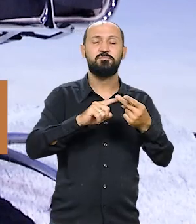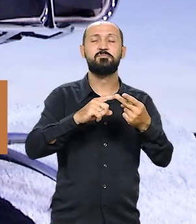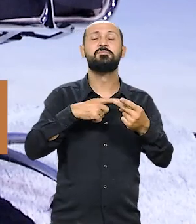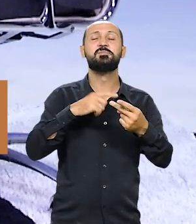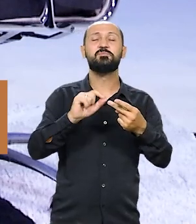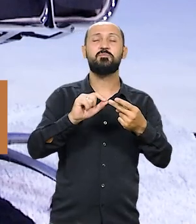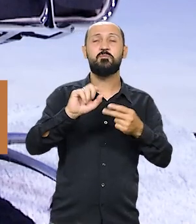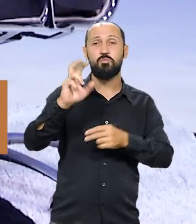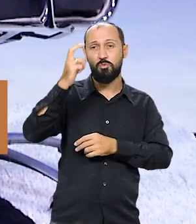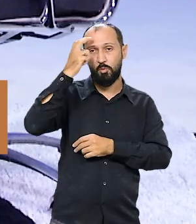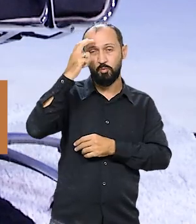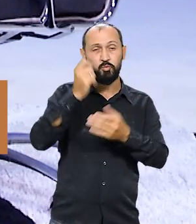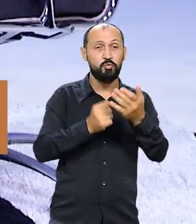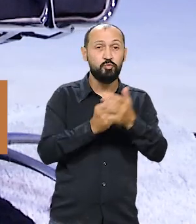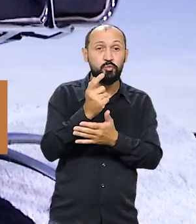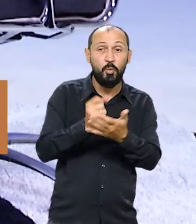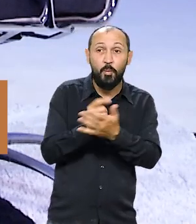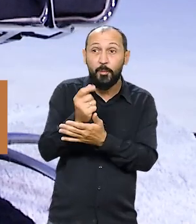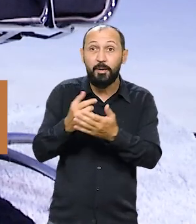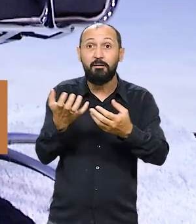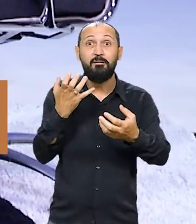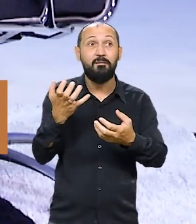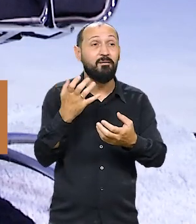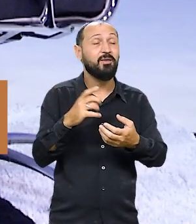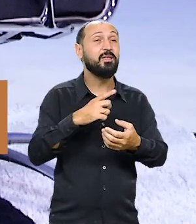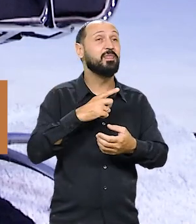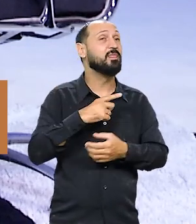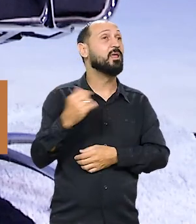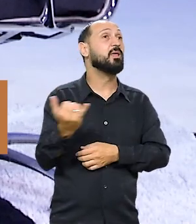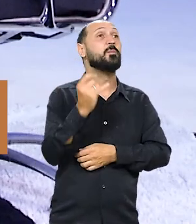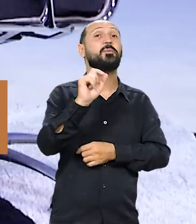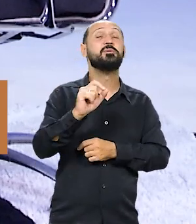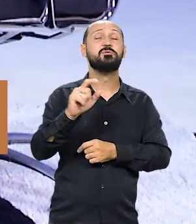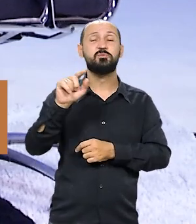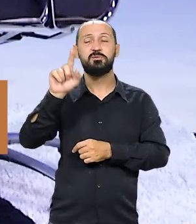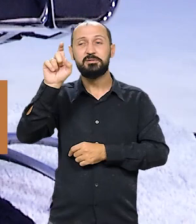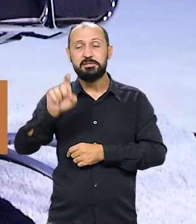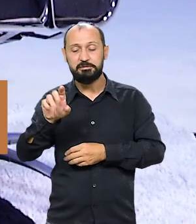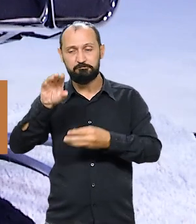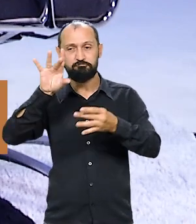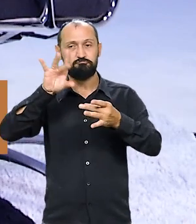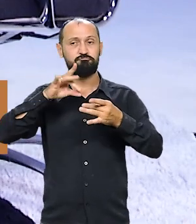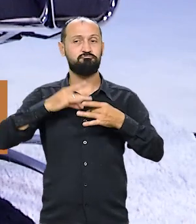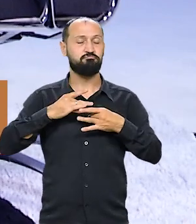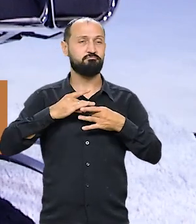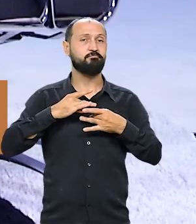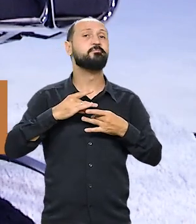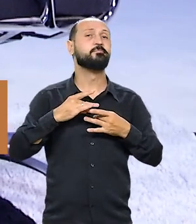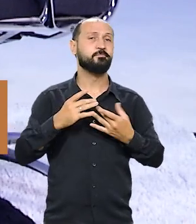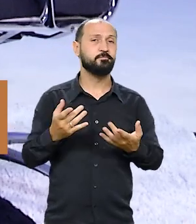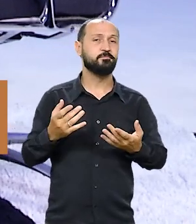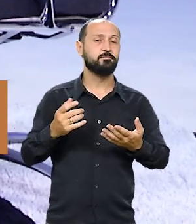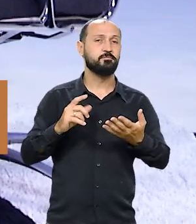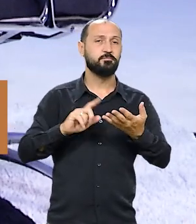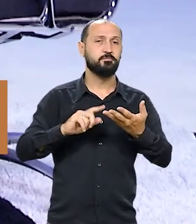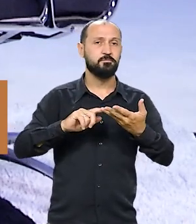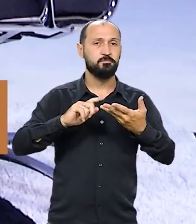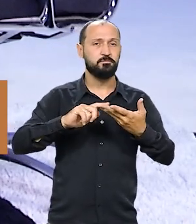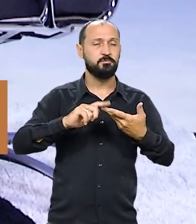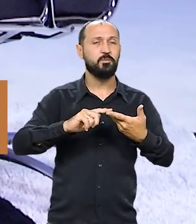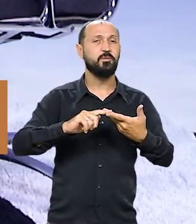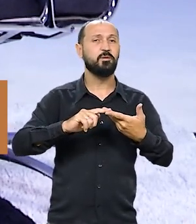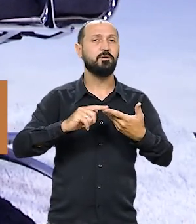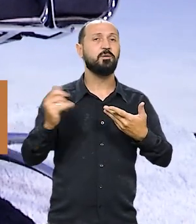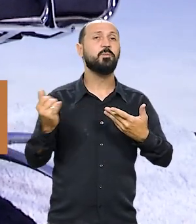nessa cultura do consumo em que nós vivemos, em que ter é mais importante do que ser, não é?